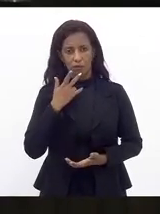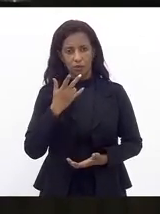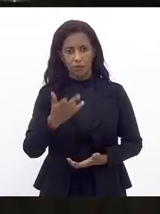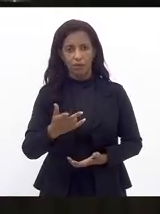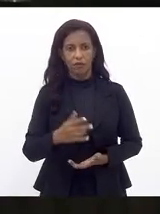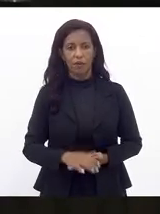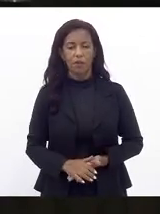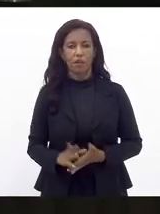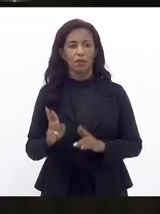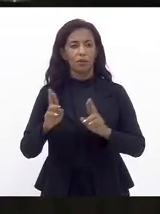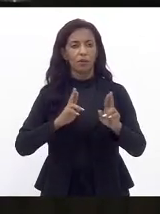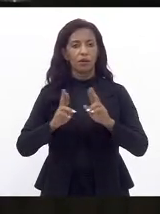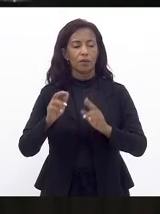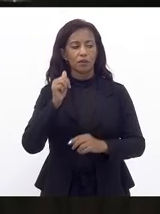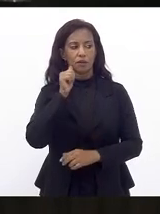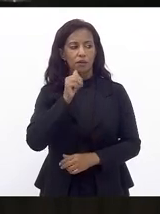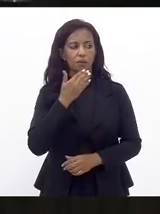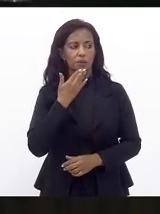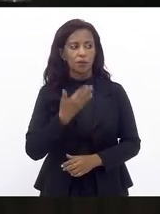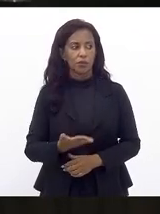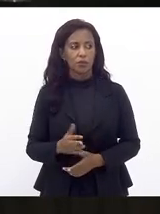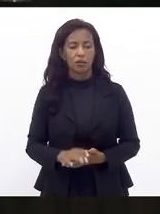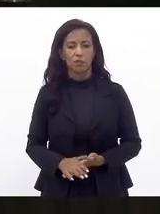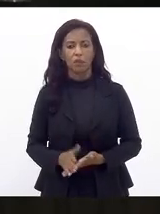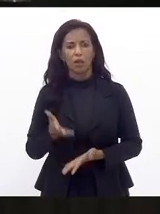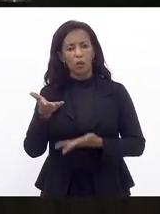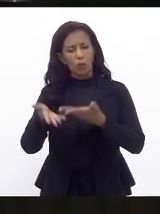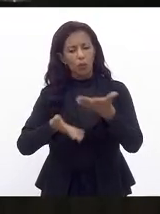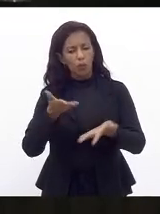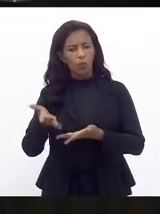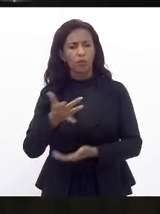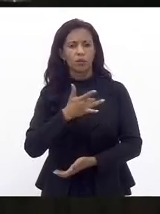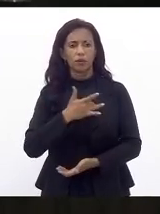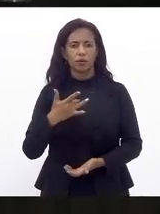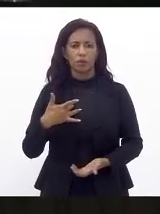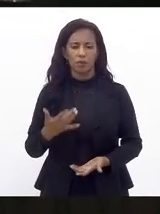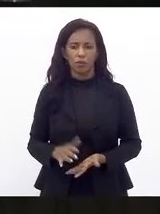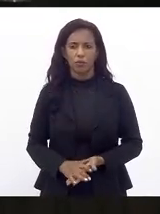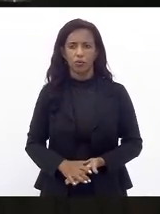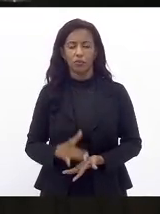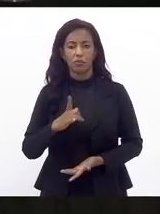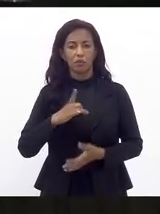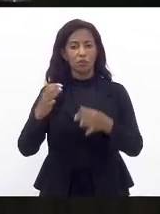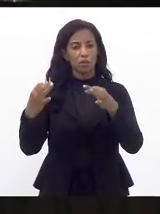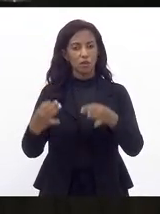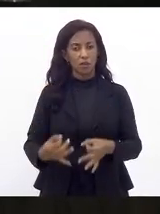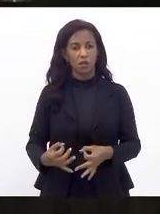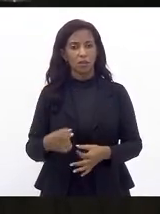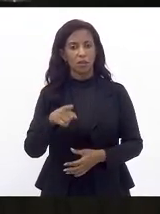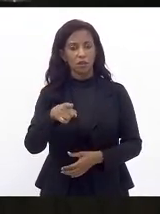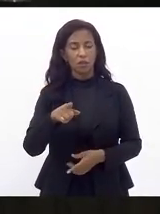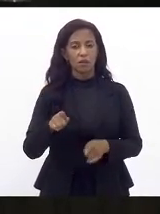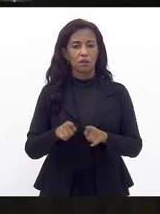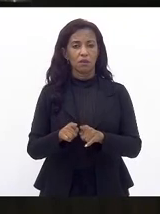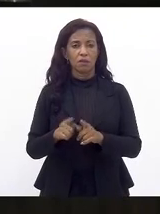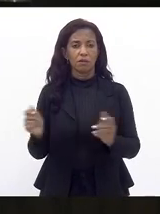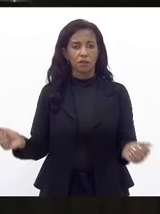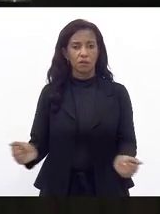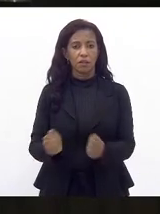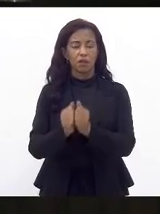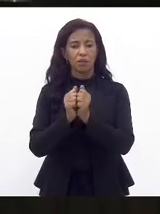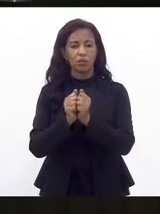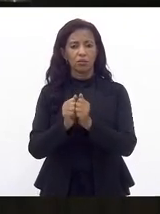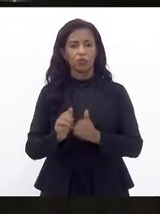Excelência com relação às mulheres, pedindo para que elas cuidem da sua saúde. E aí eu tenho certeza que Vossa Excelência também estará junto conosco